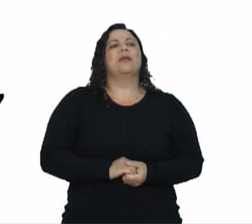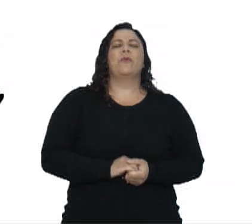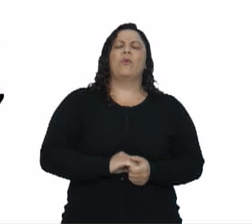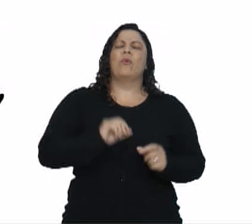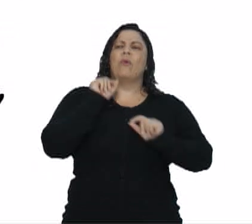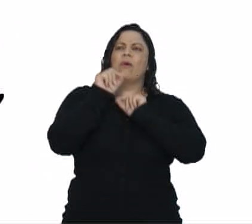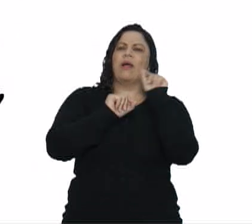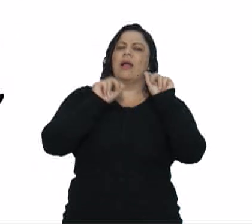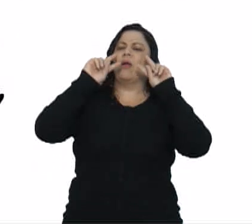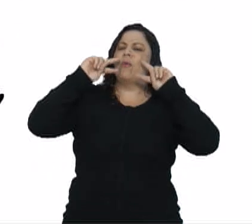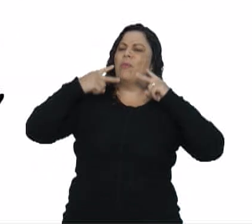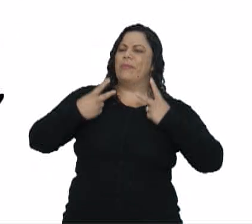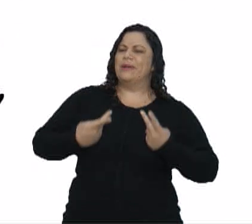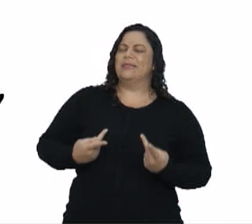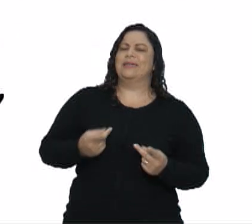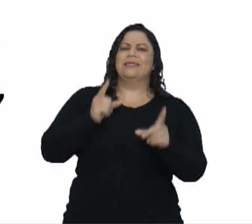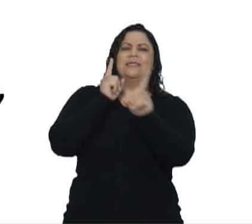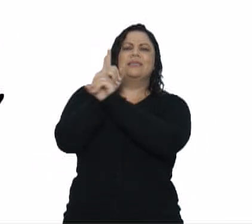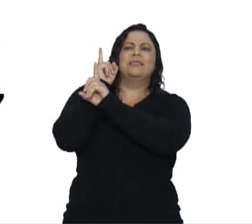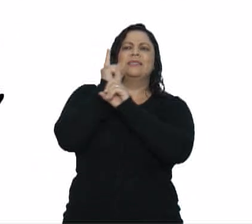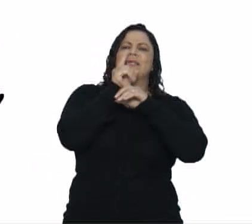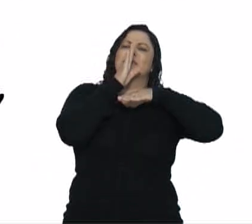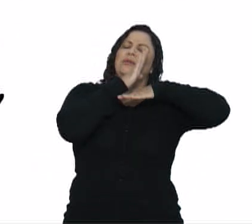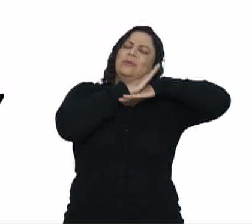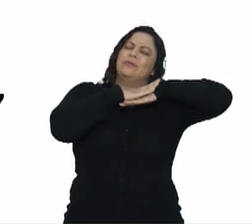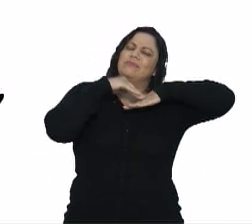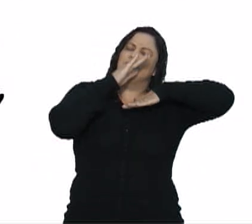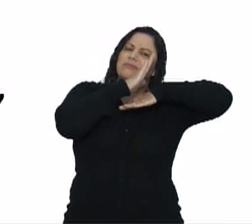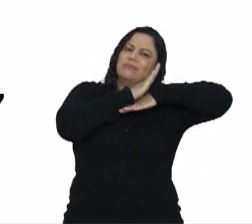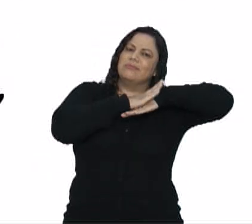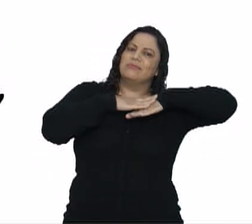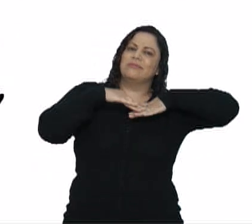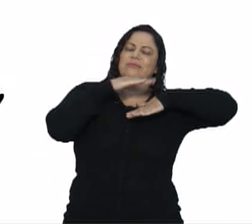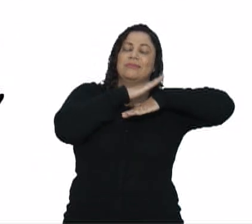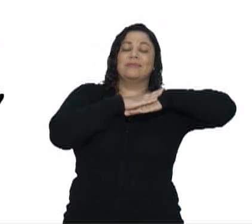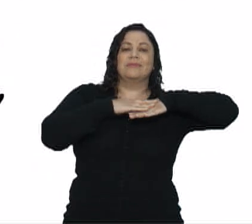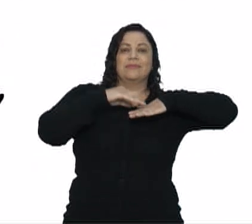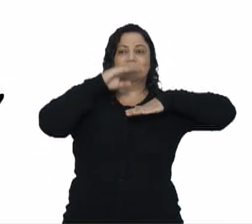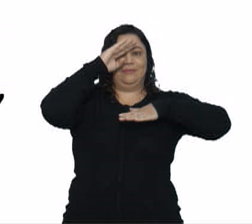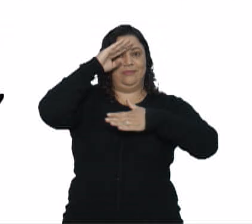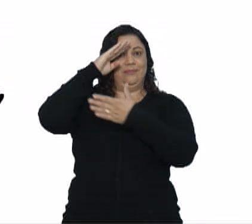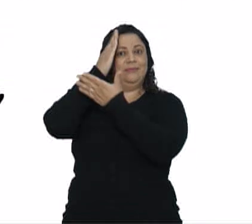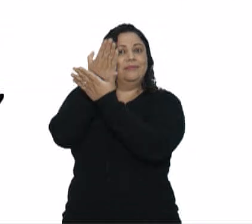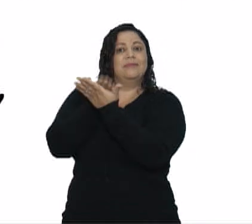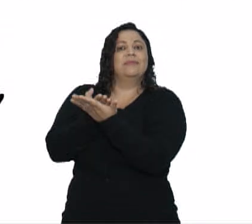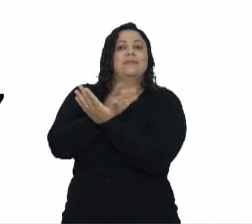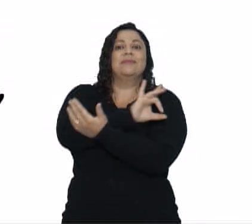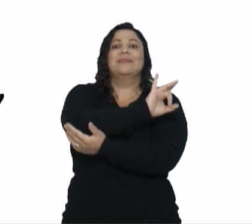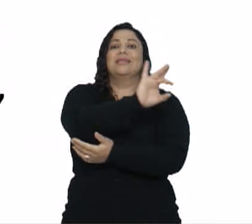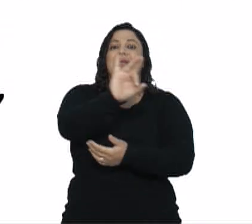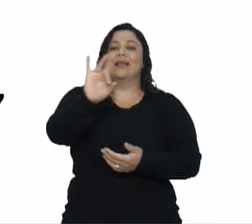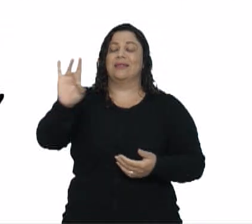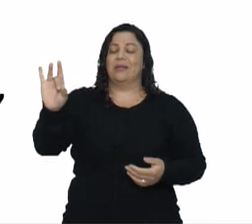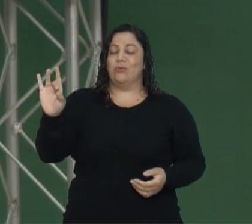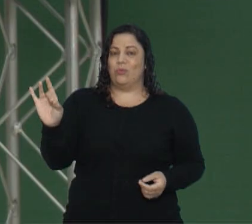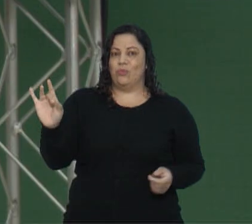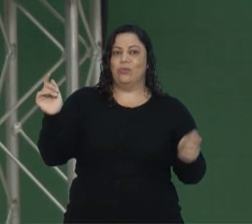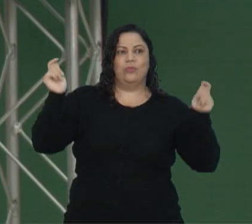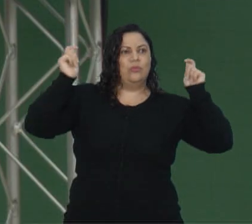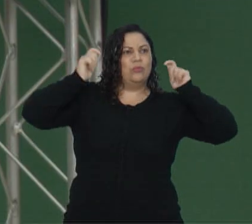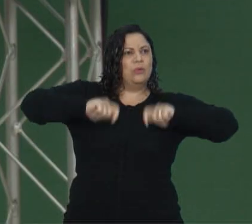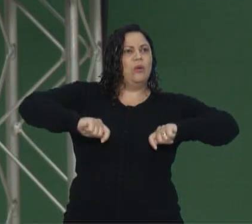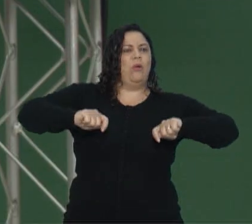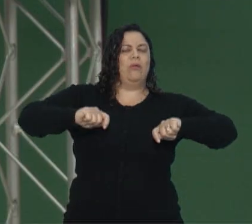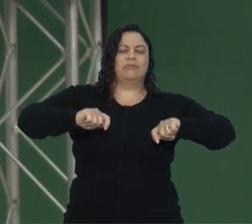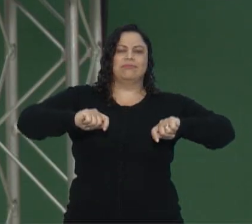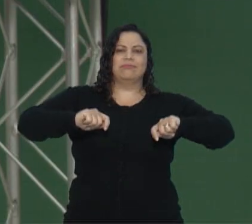alento na crença de que cada um de nós faz parte de uma ordem maior, certo? Então, veja, aqui